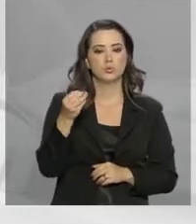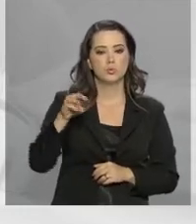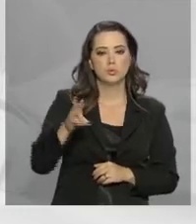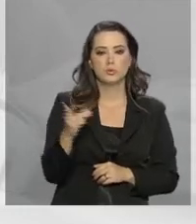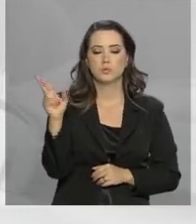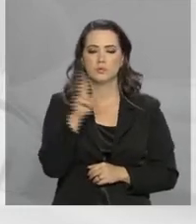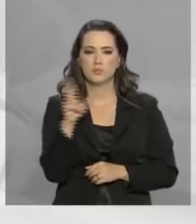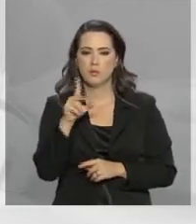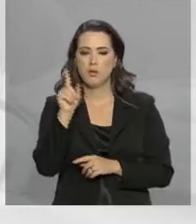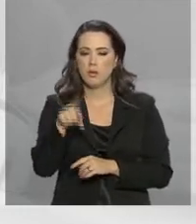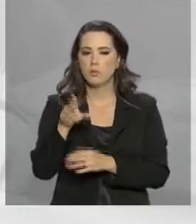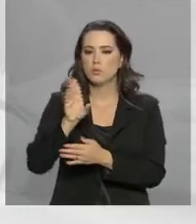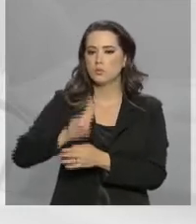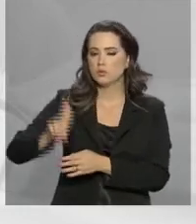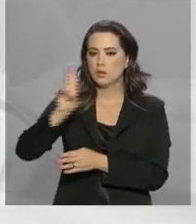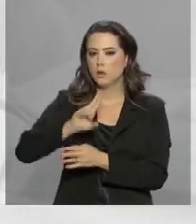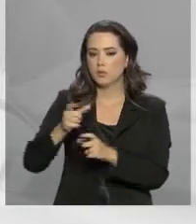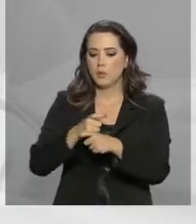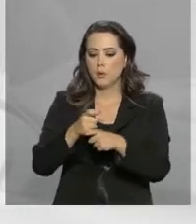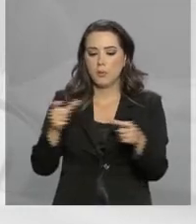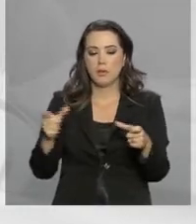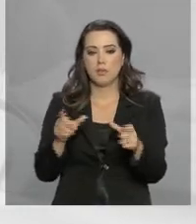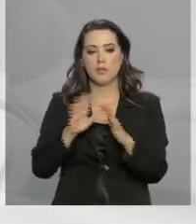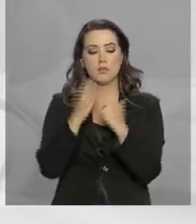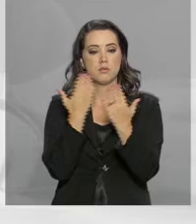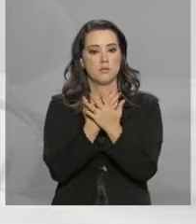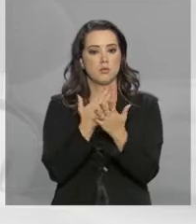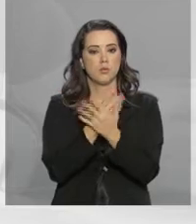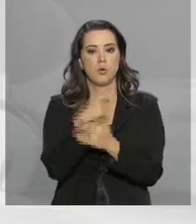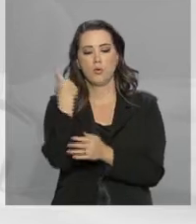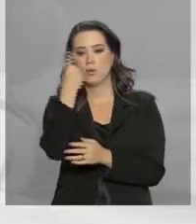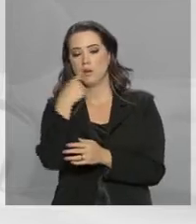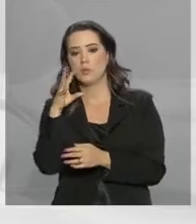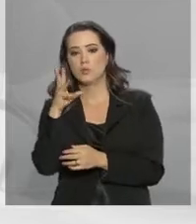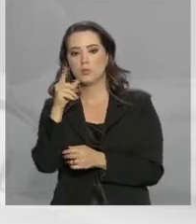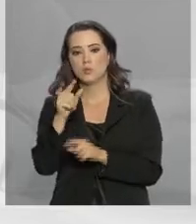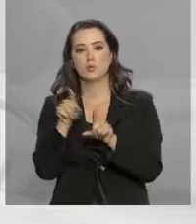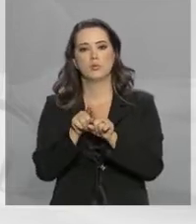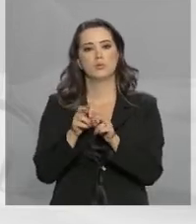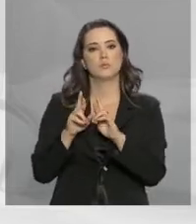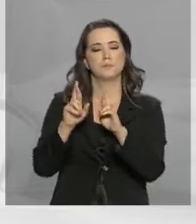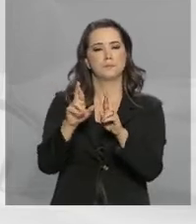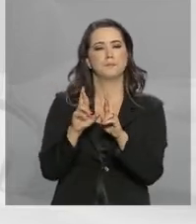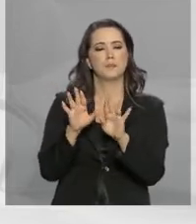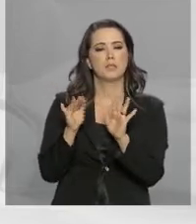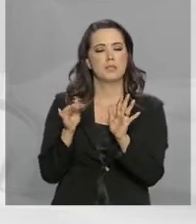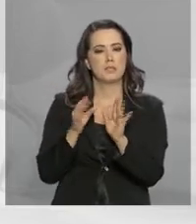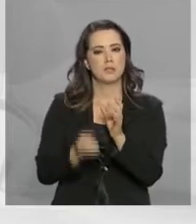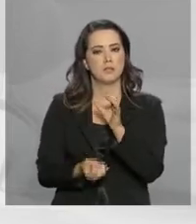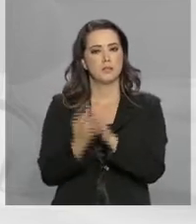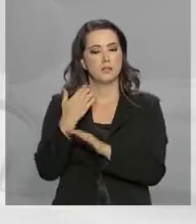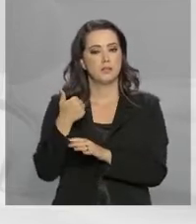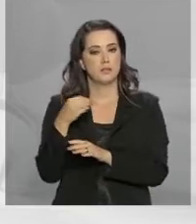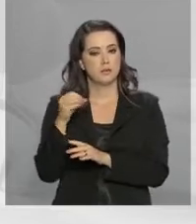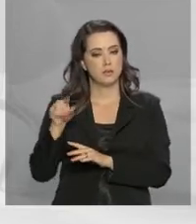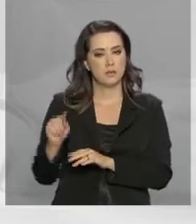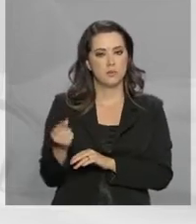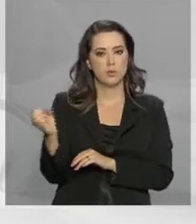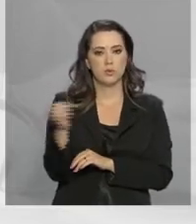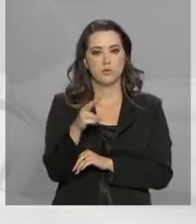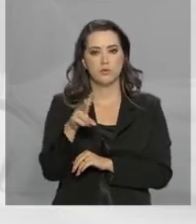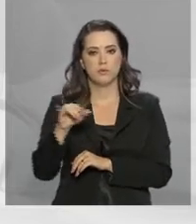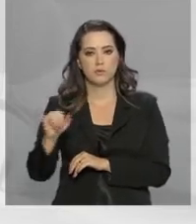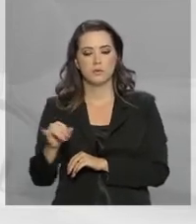de reais serão investidos na ampliação das escolas em tempo integral a previsão é de que sejam criadas 100 mil novas vagas em